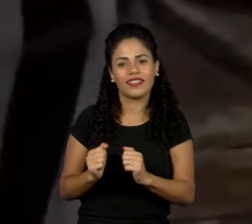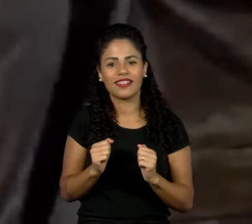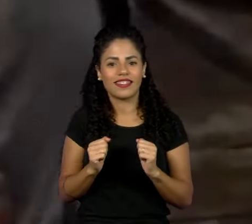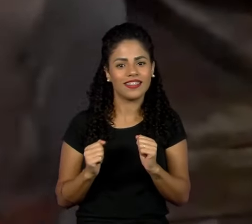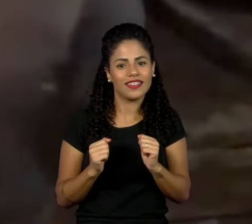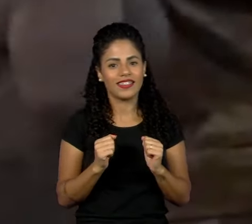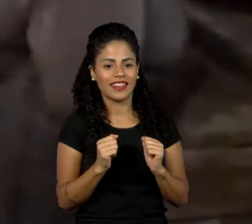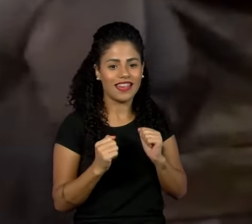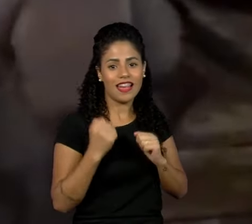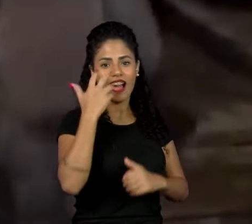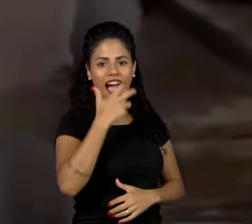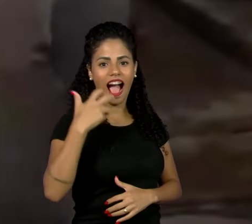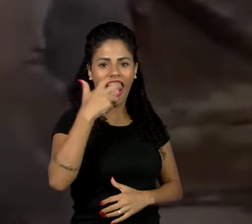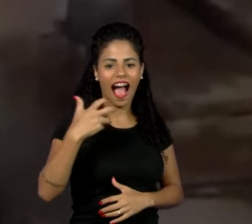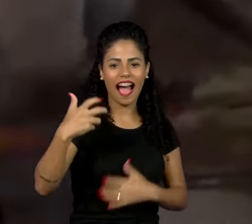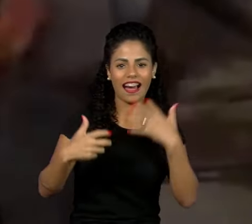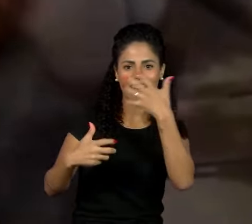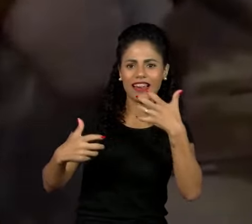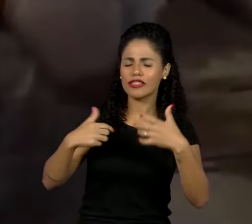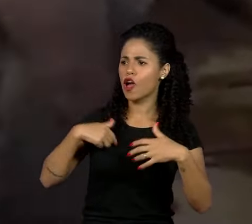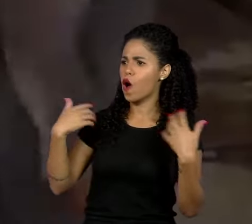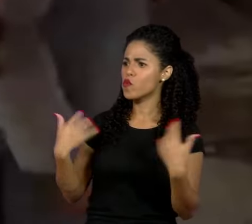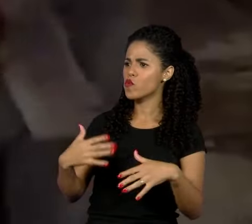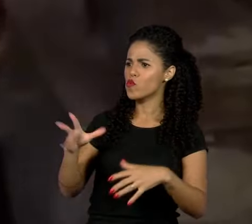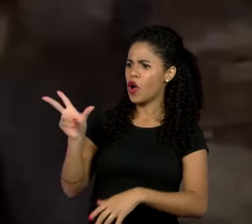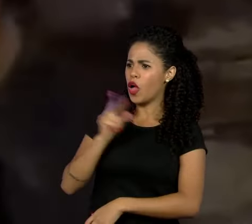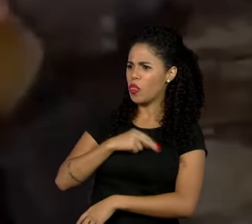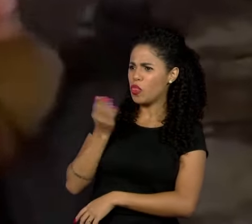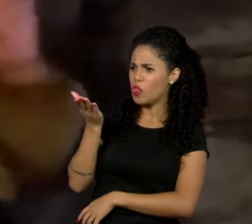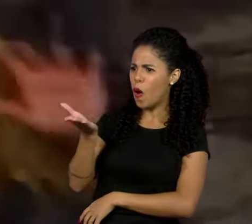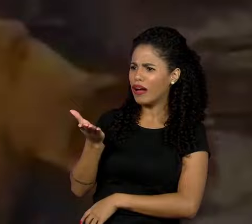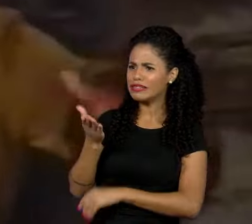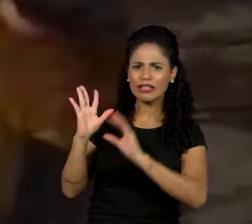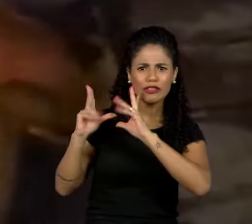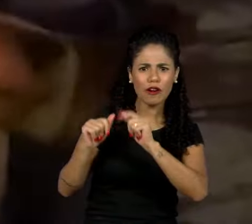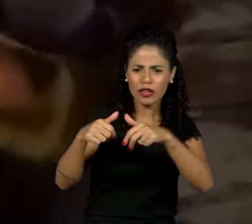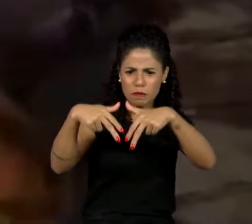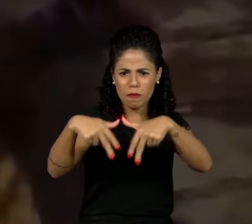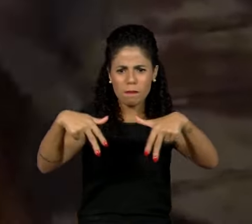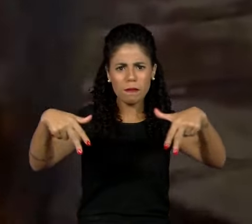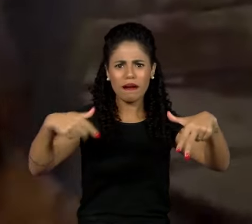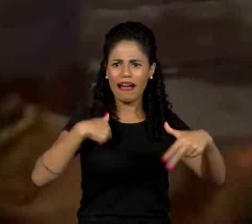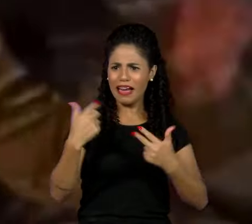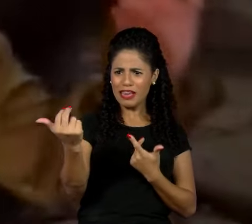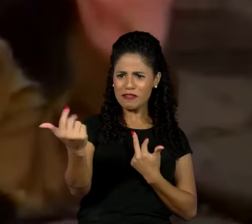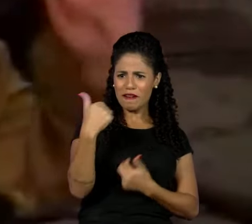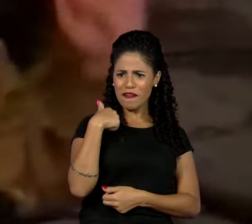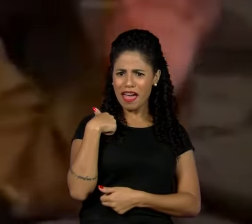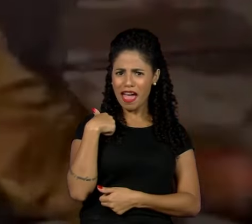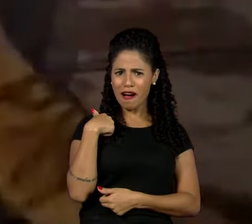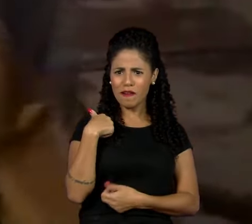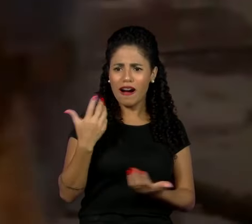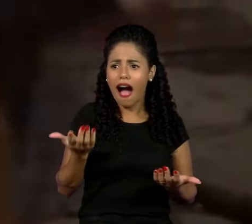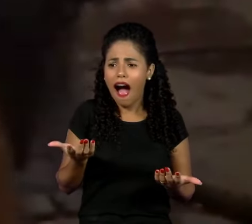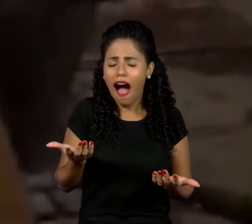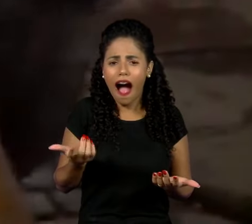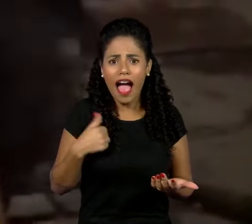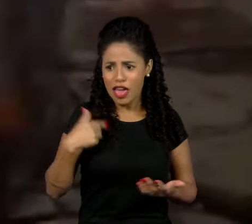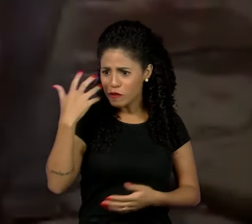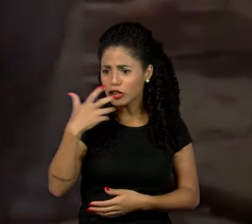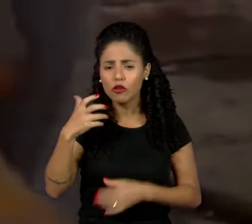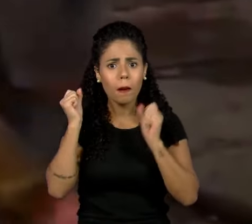eu olhei e falei, caramba, elas são como eu! Eu posso ser uma